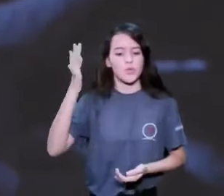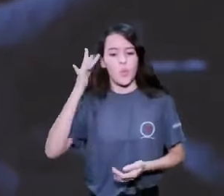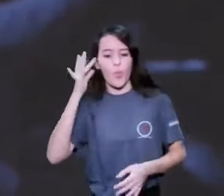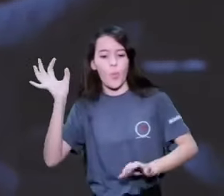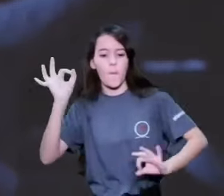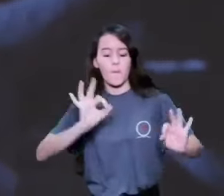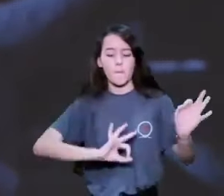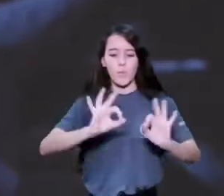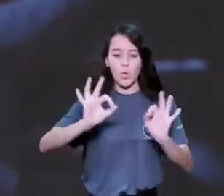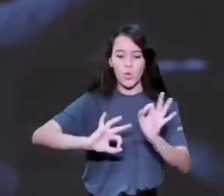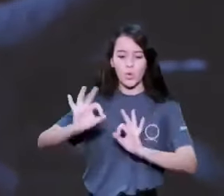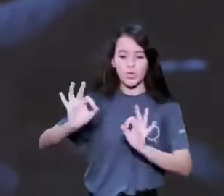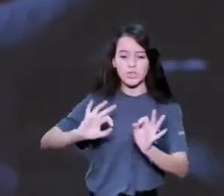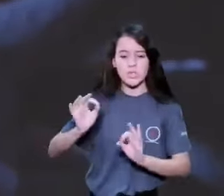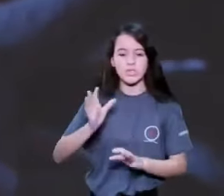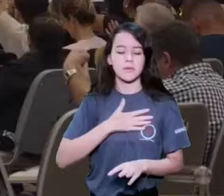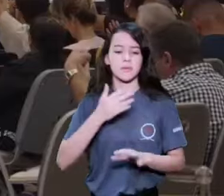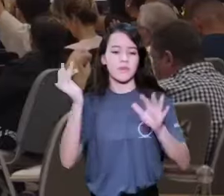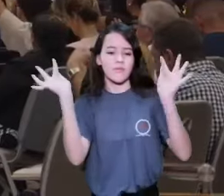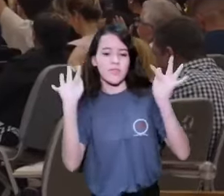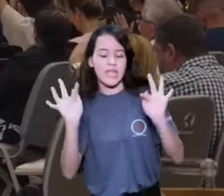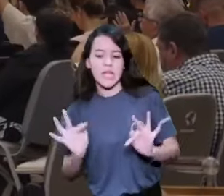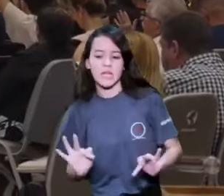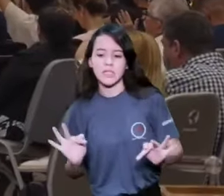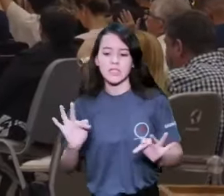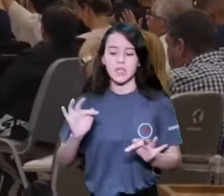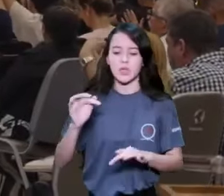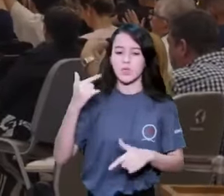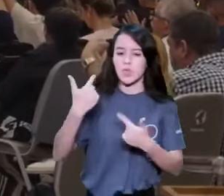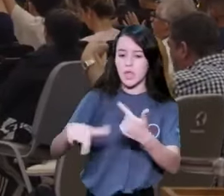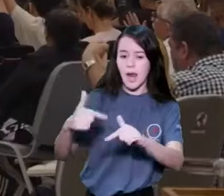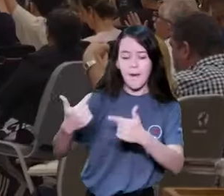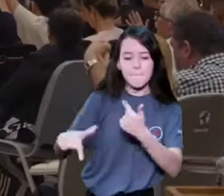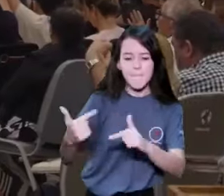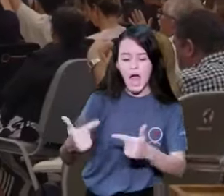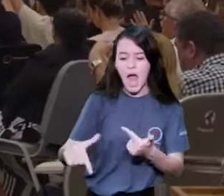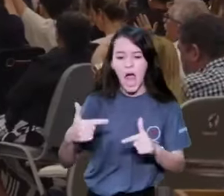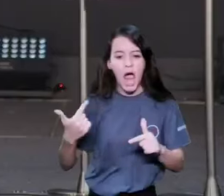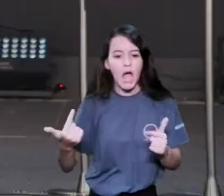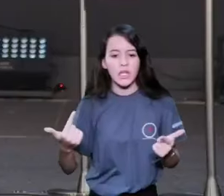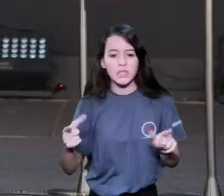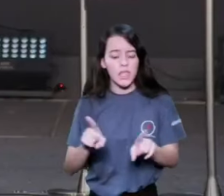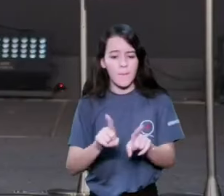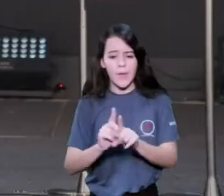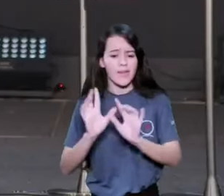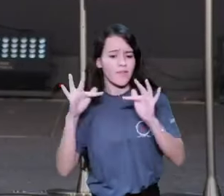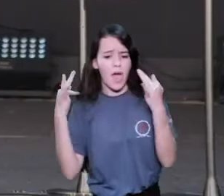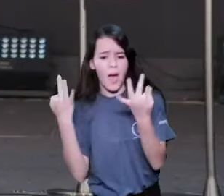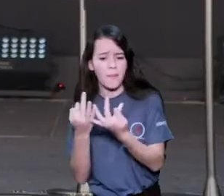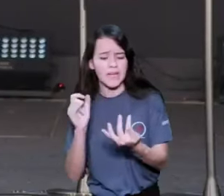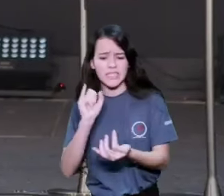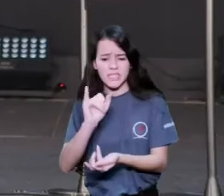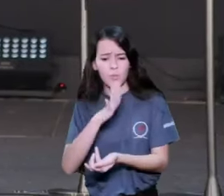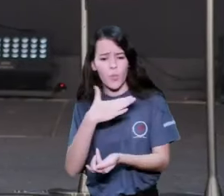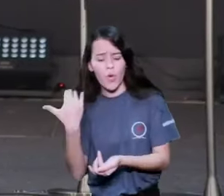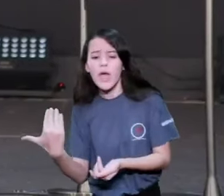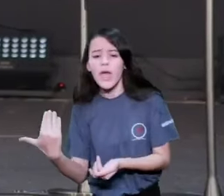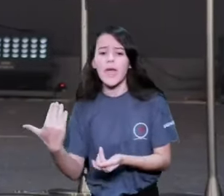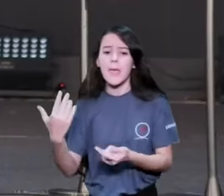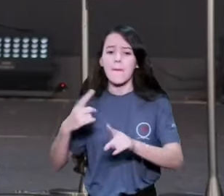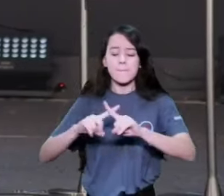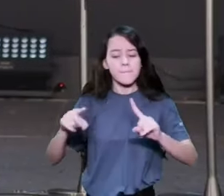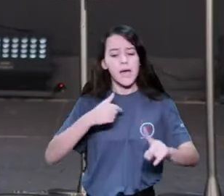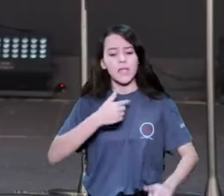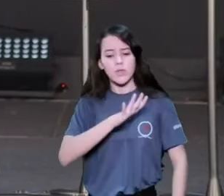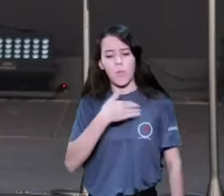projetos minha felicidade meu emprego até mesmo o ente querido Tenha morrido eu não vou